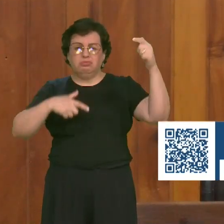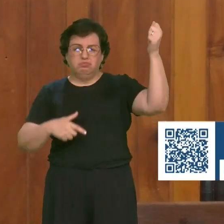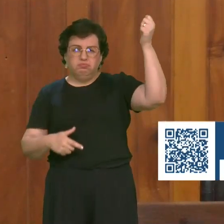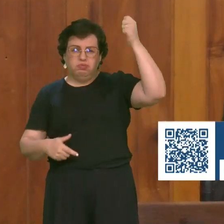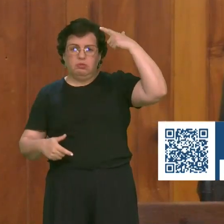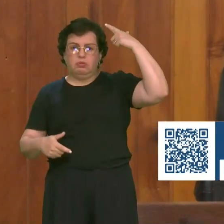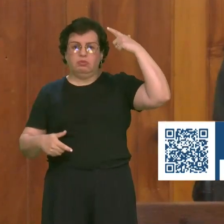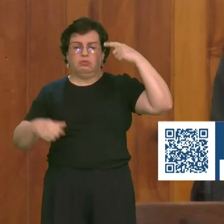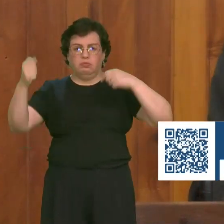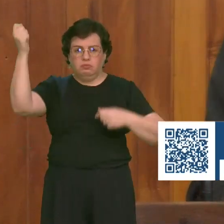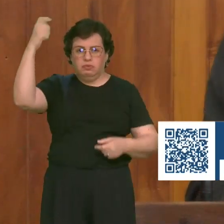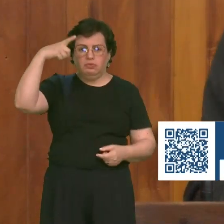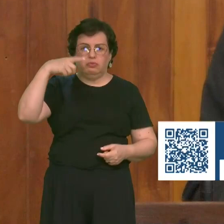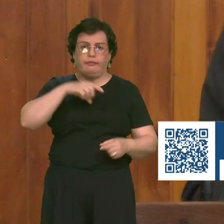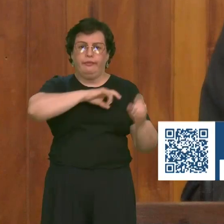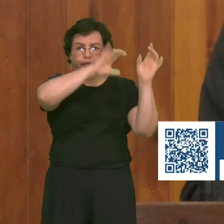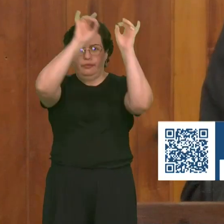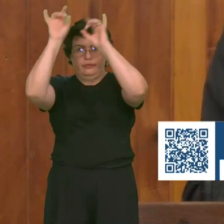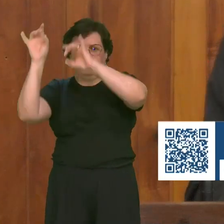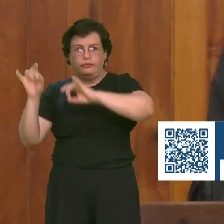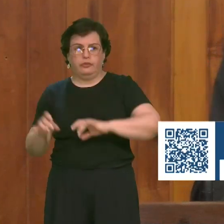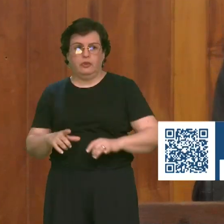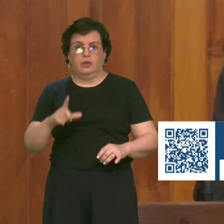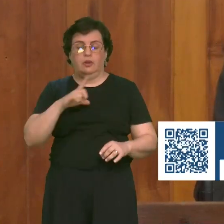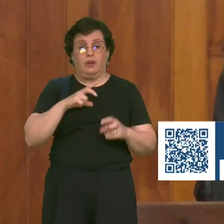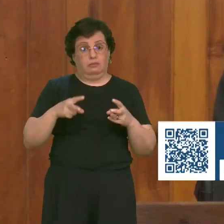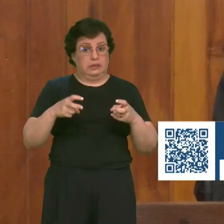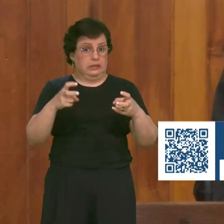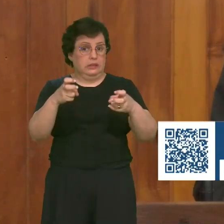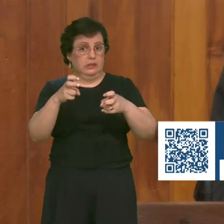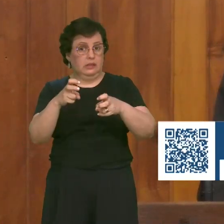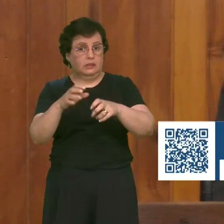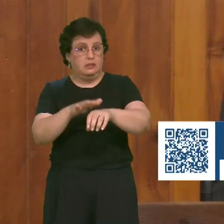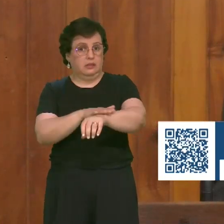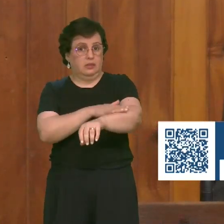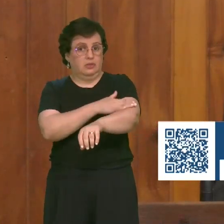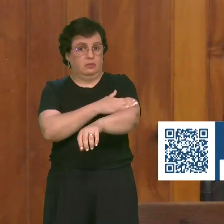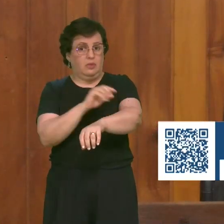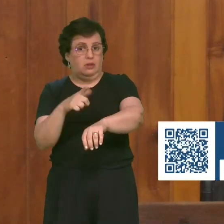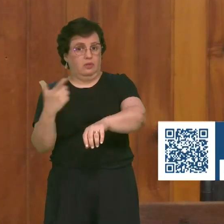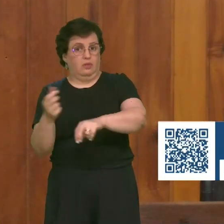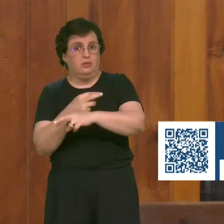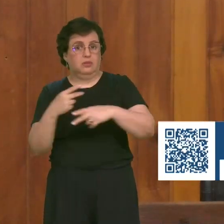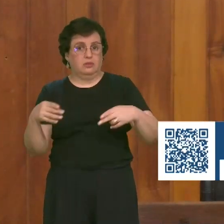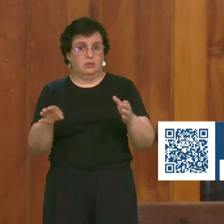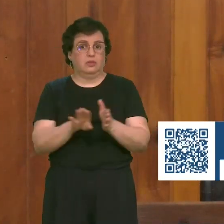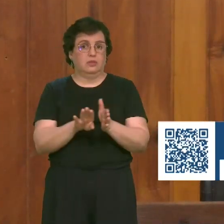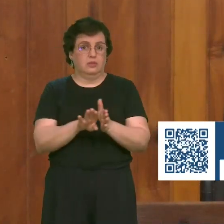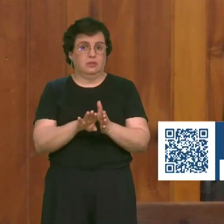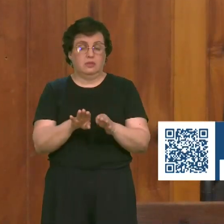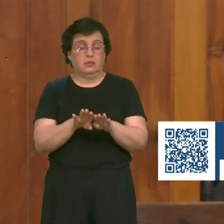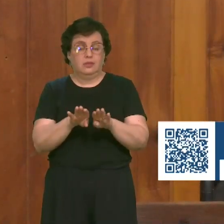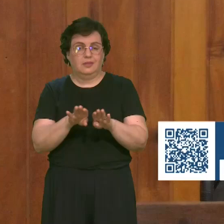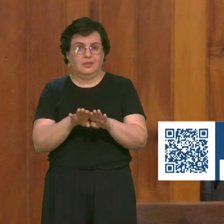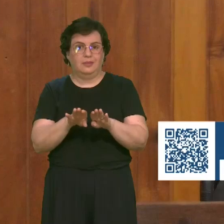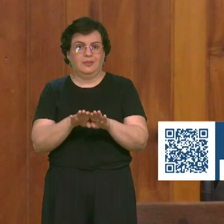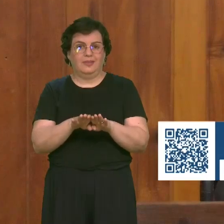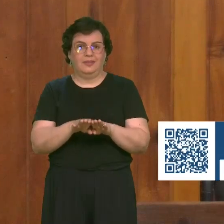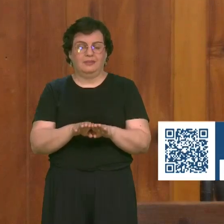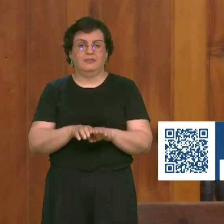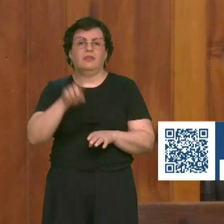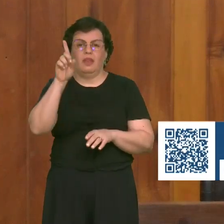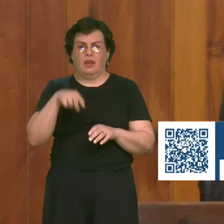ao sol alguns câncer de pele é outros problemas relacionados e é possível